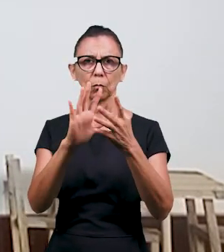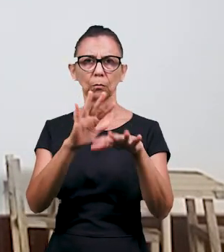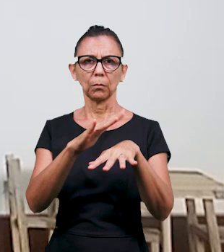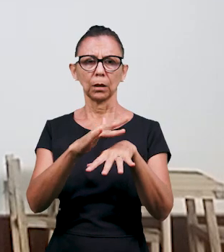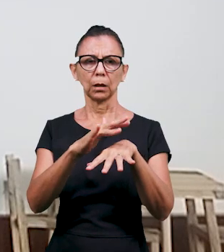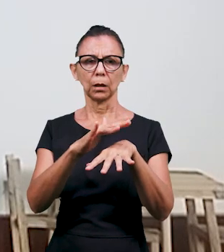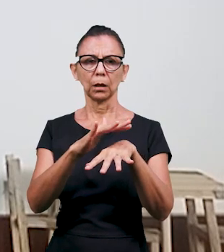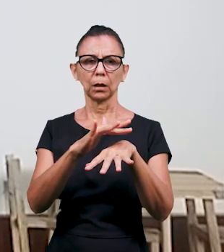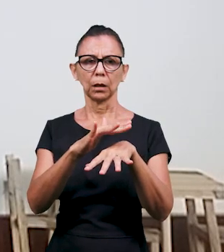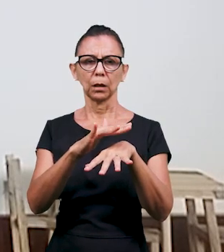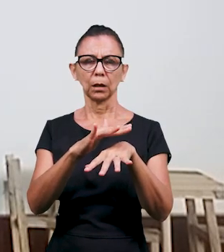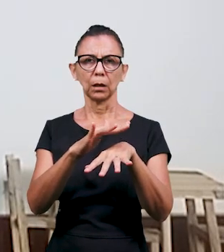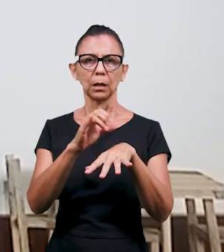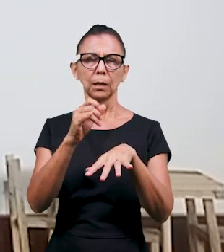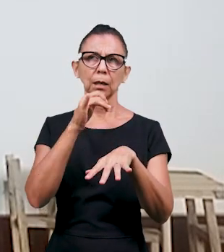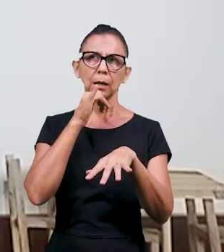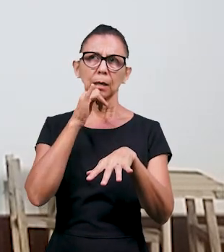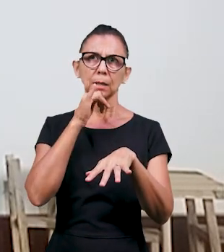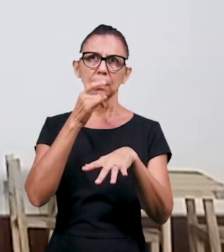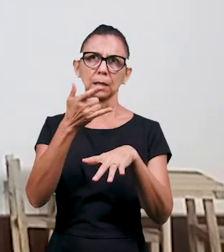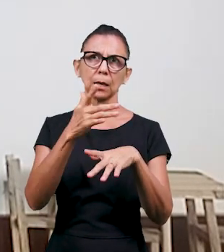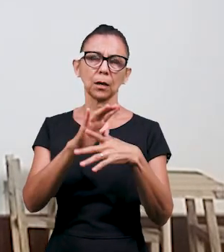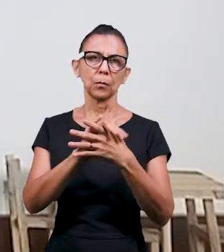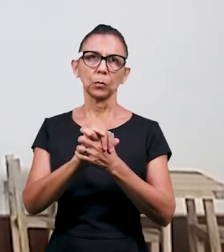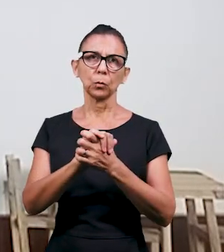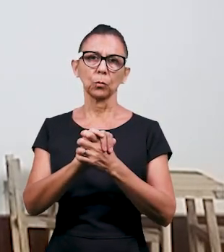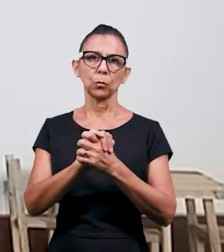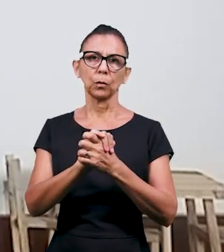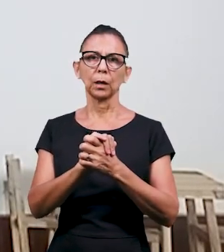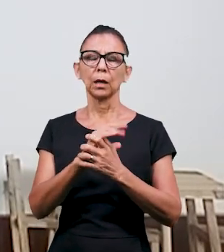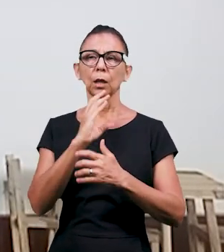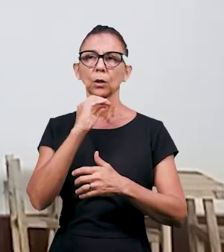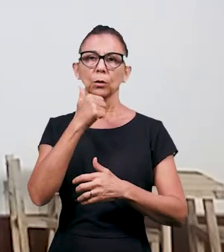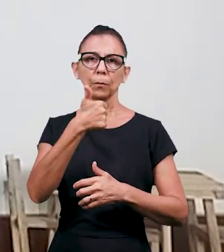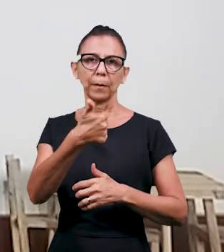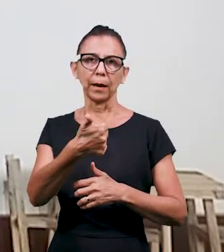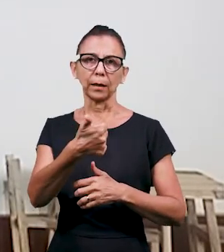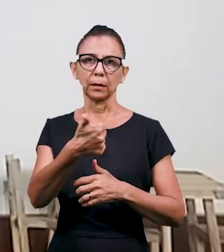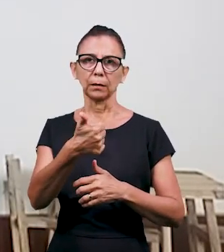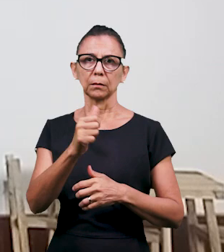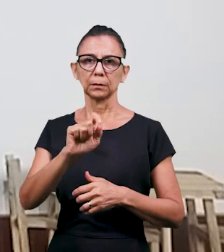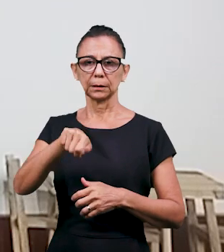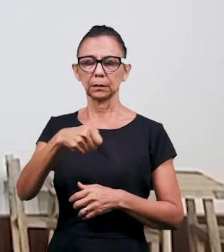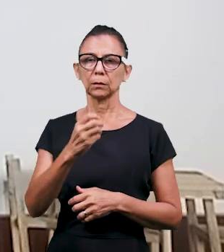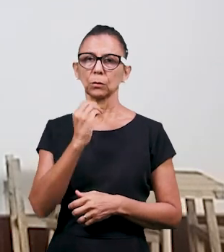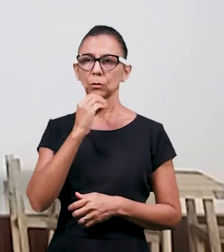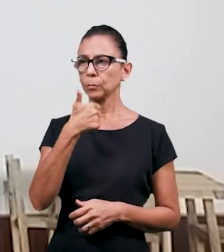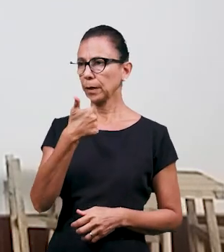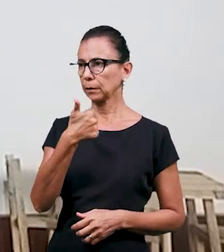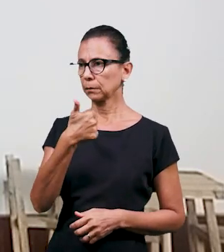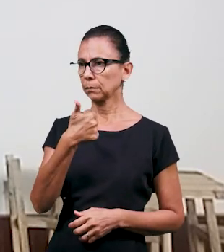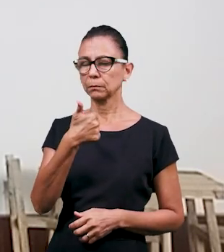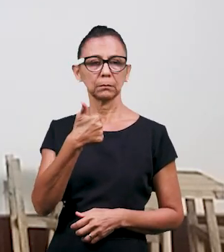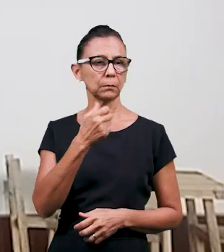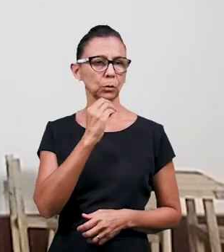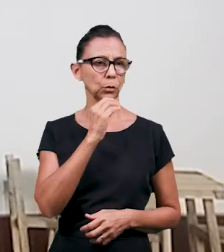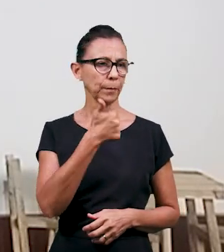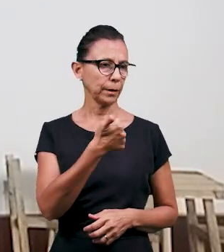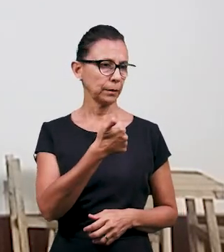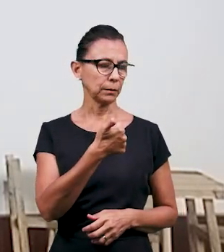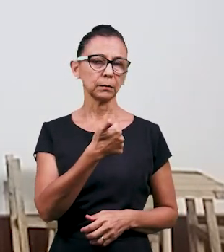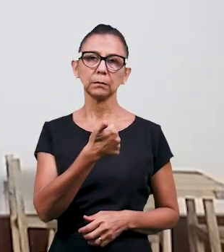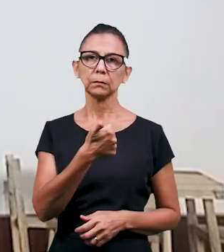pela Libras tátil, se você faz, por exemplo, eu gosto de dar o exemplo do tudo bem, né? O sinal de tudo bem é assim, ó, tudo bem. Tudo